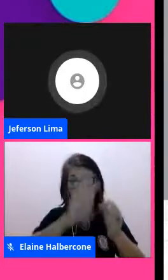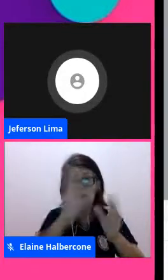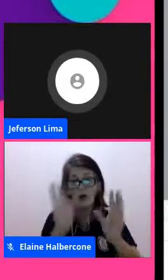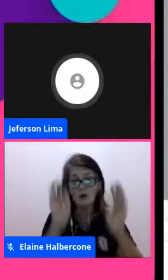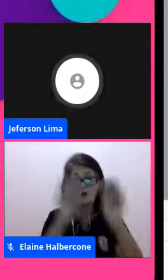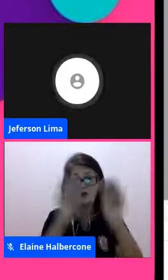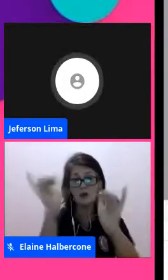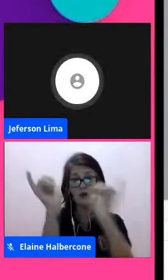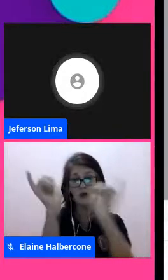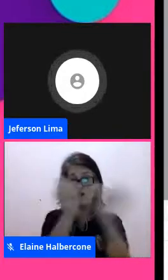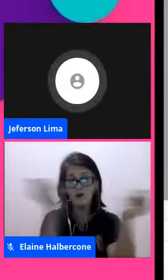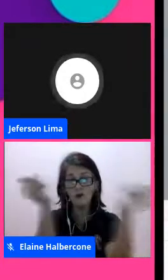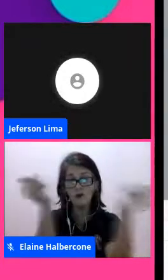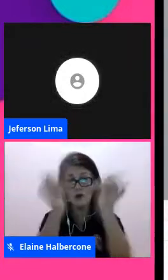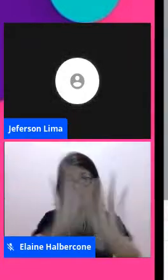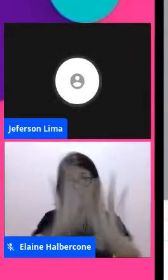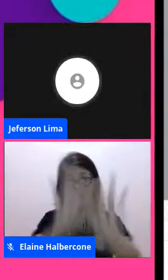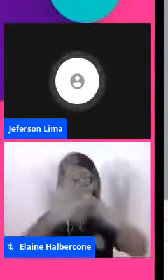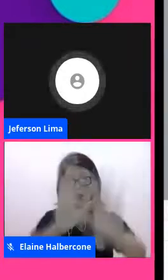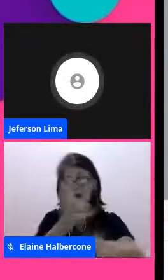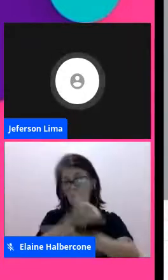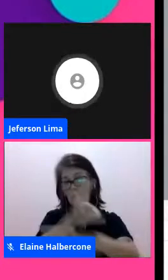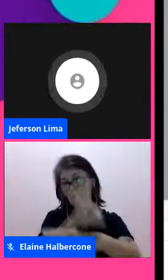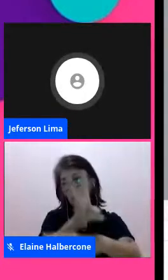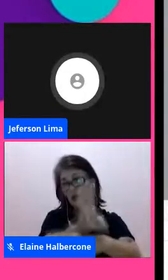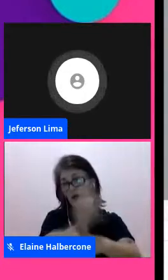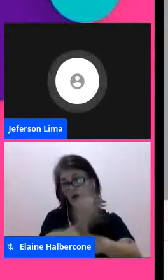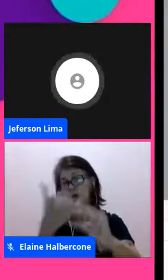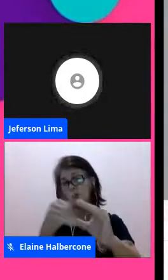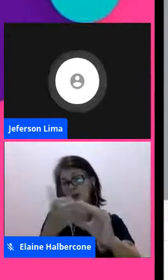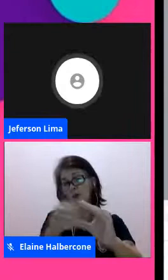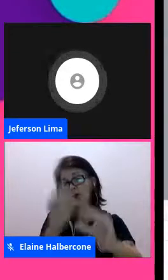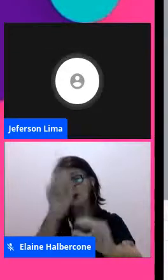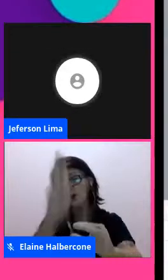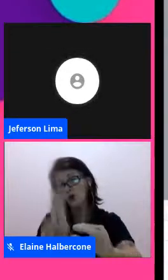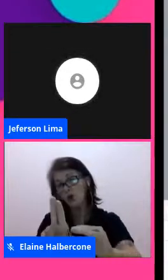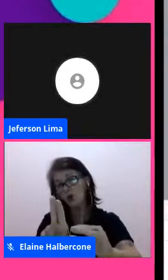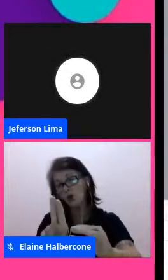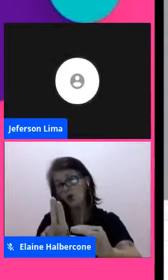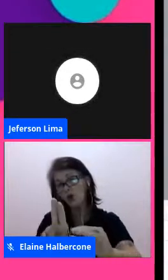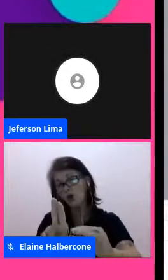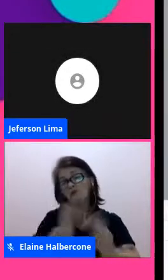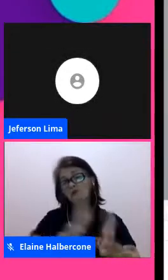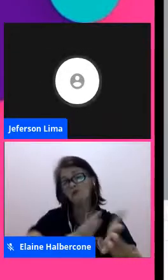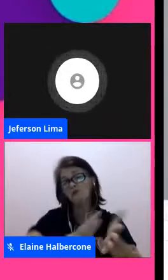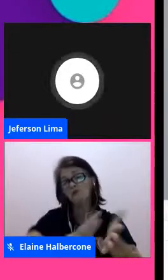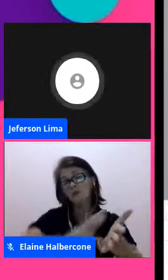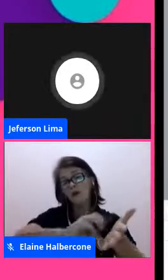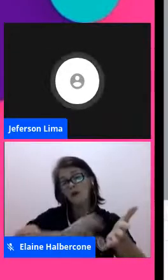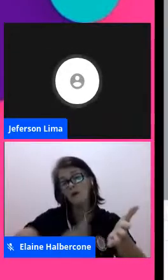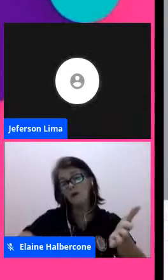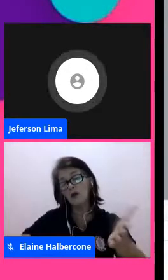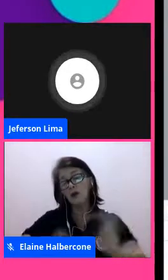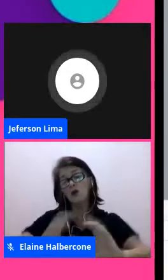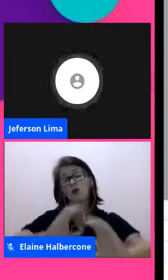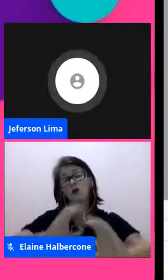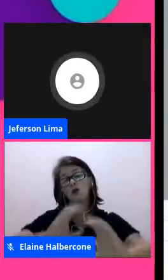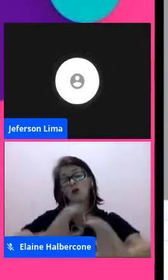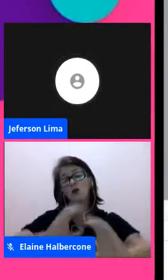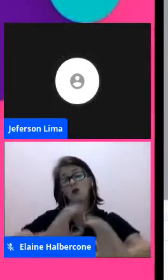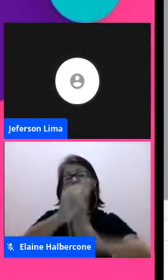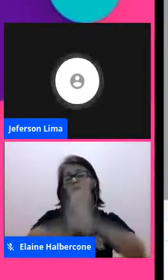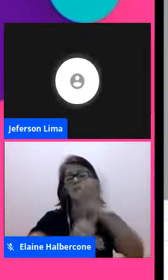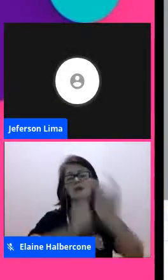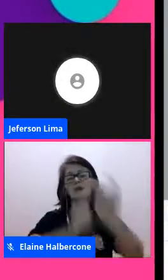posso fazer, eu posso mandar ele pelo WhatsApp, ou eu posso mandar ele por e-mail, ou eu posso mandar ele via métodos de comunicação da internet